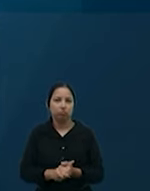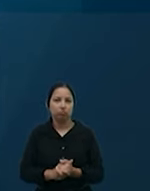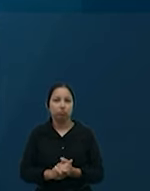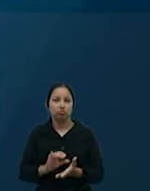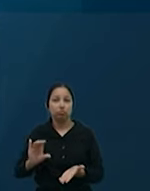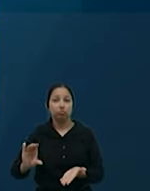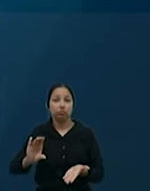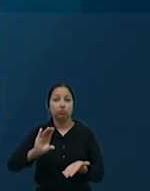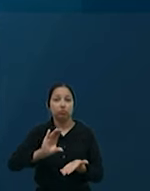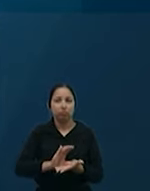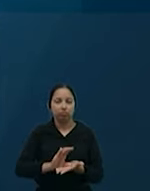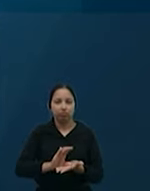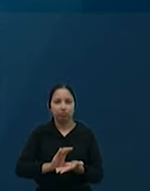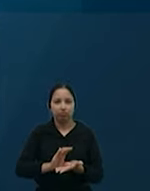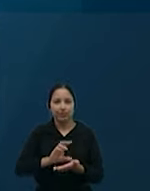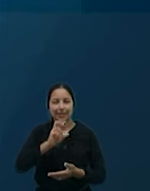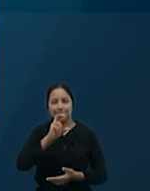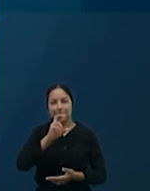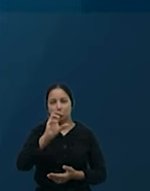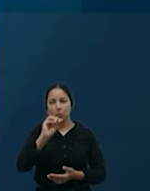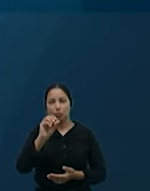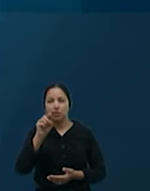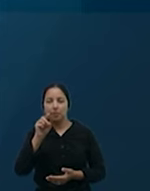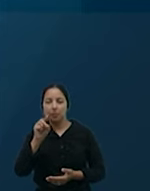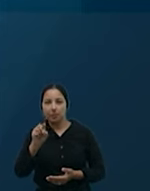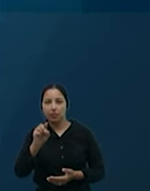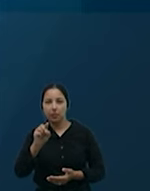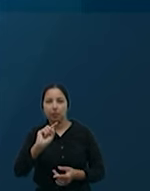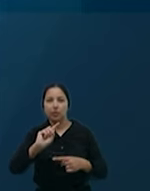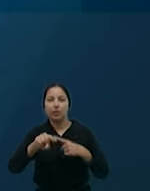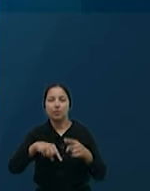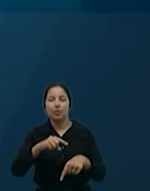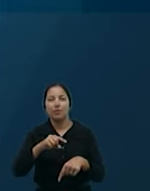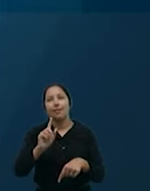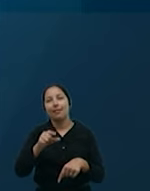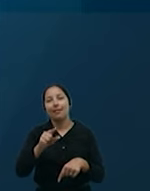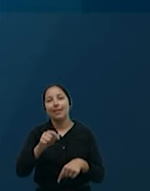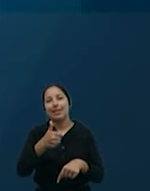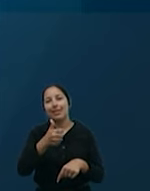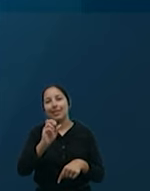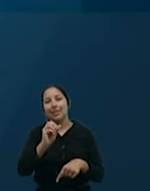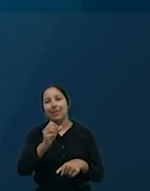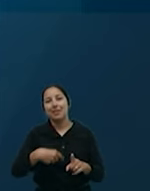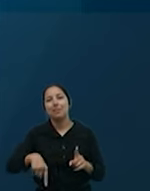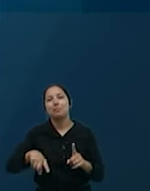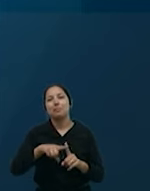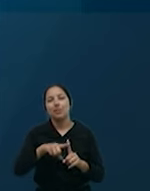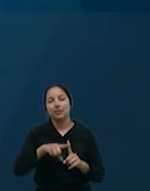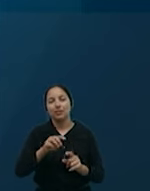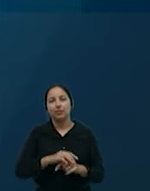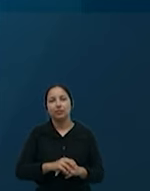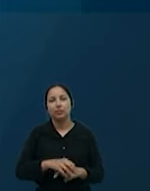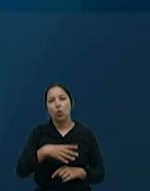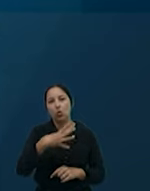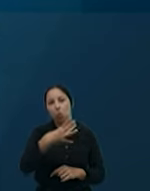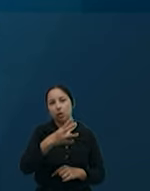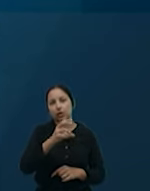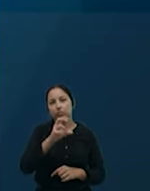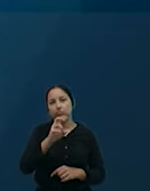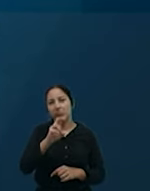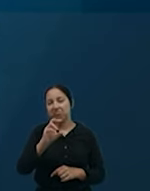ela vai passar, vai ser 10 vezes mais, R$ 458 mil. No caso de